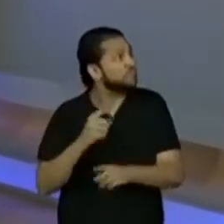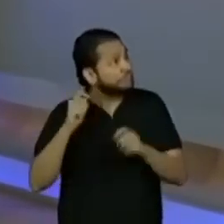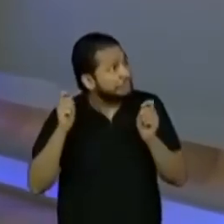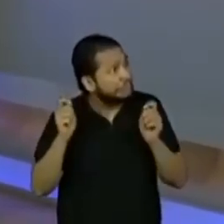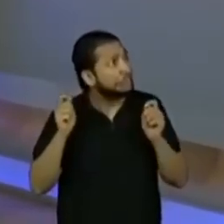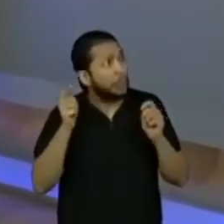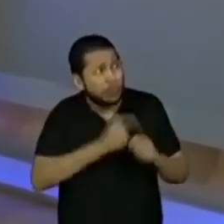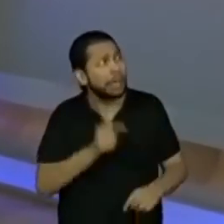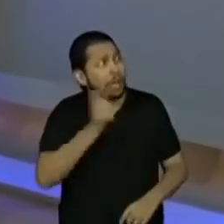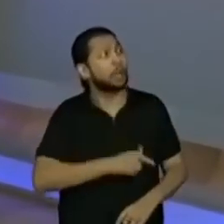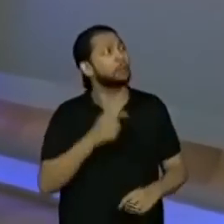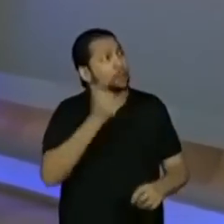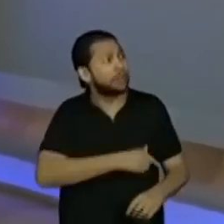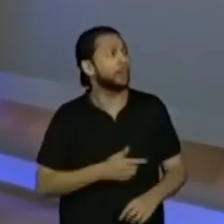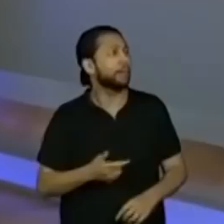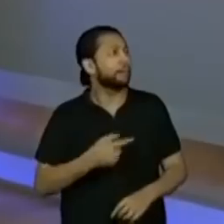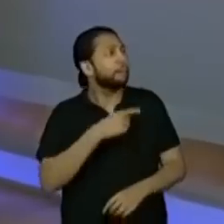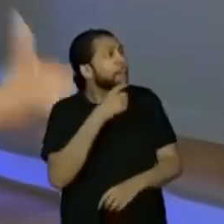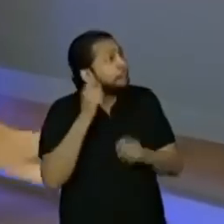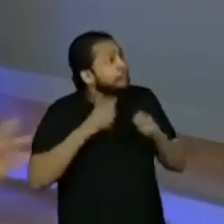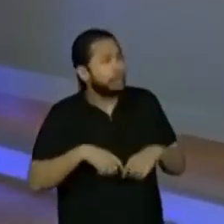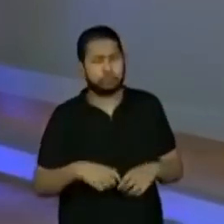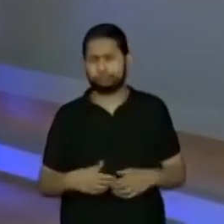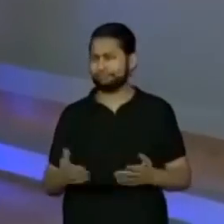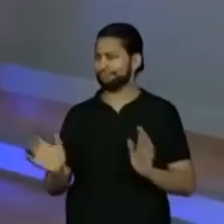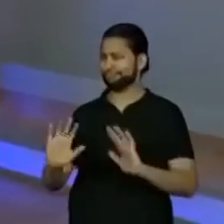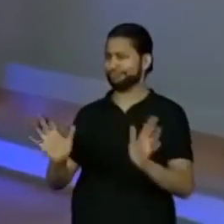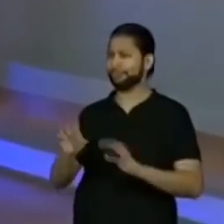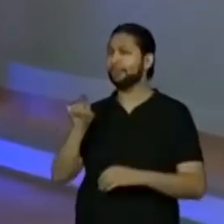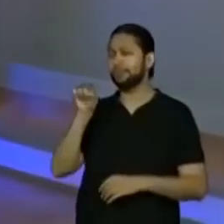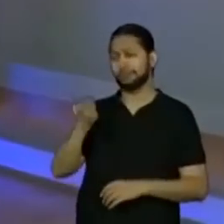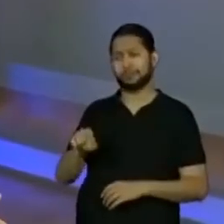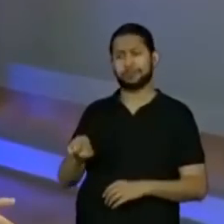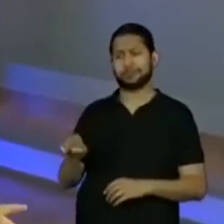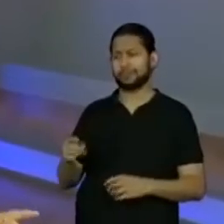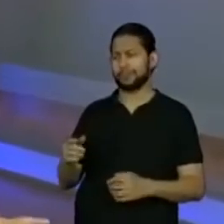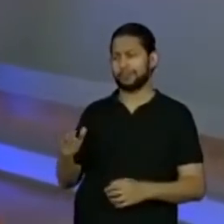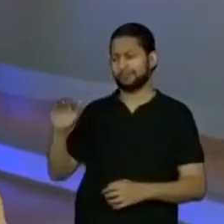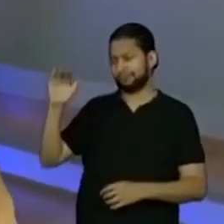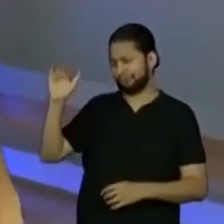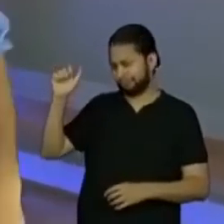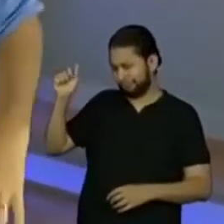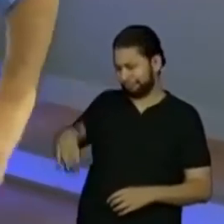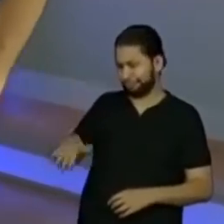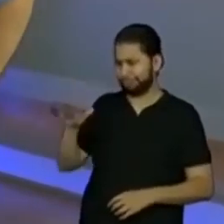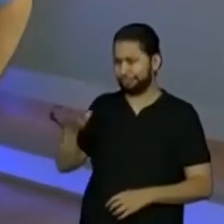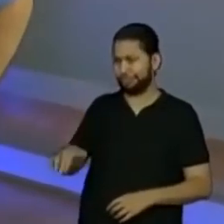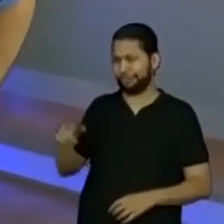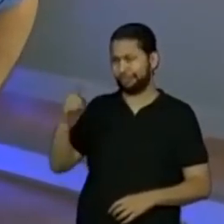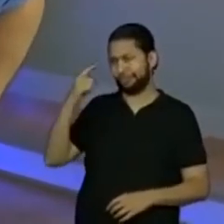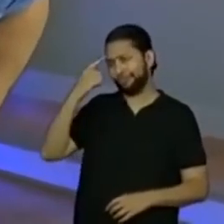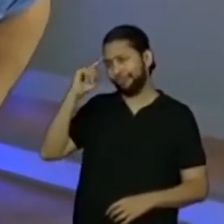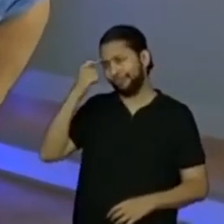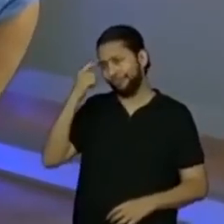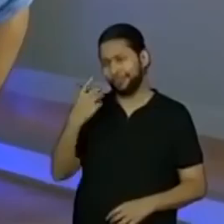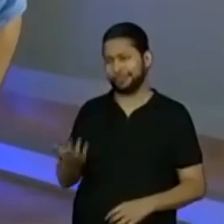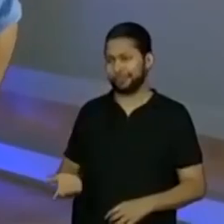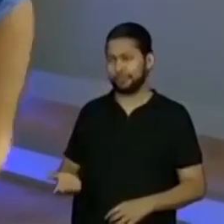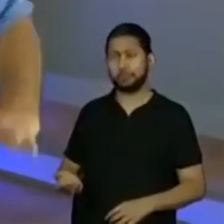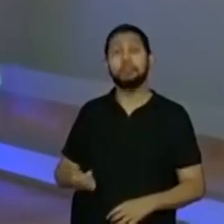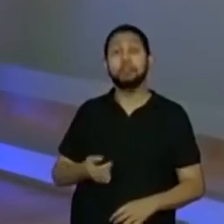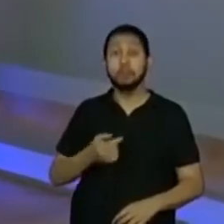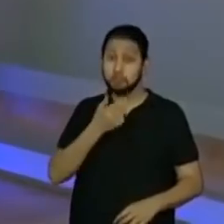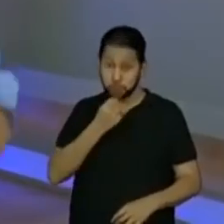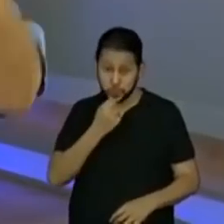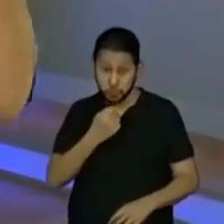você entrasse em algum perigo, você não ia nem conseguir se safar. E aí, O pai não queria deixar, mas o menino